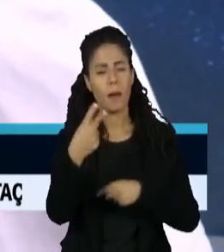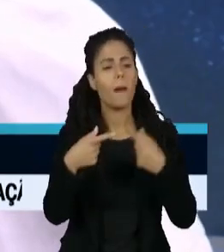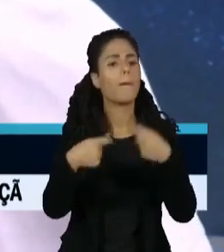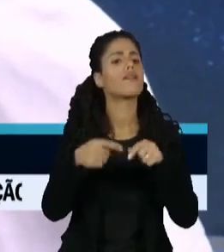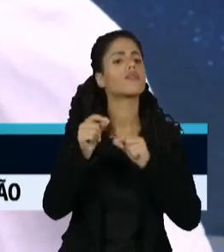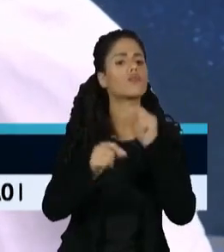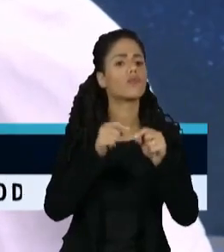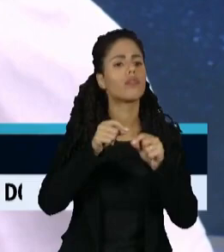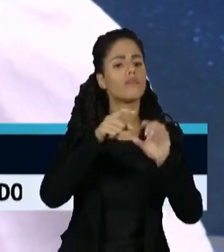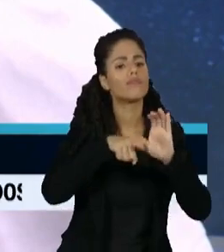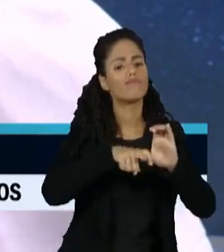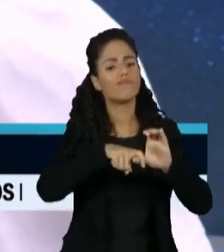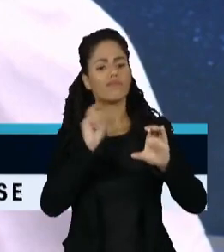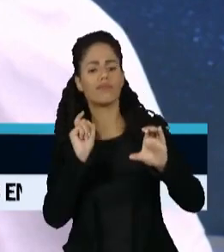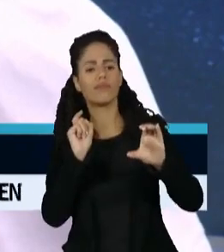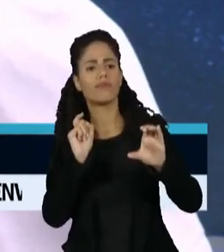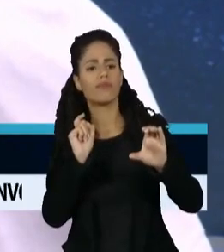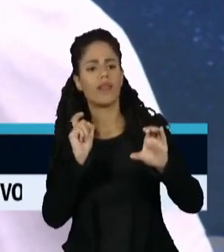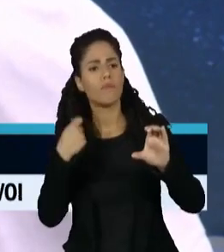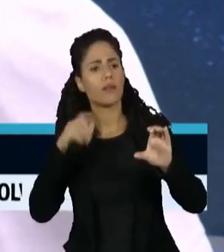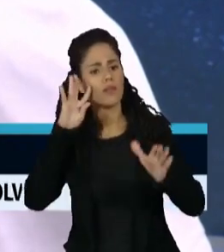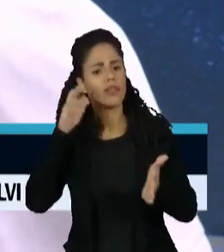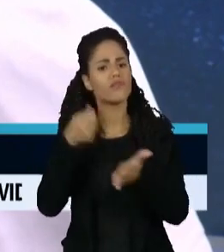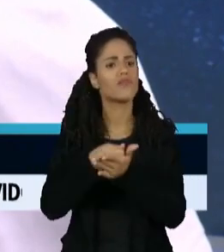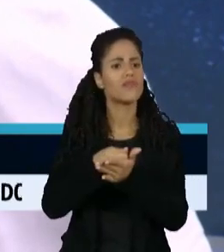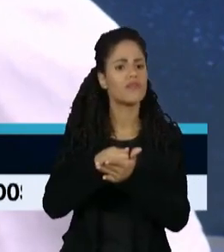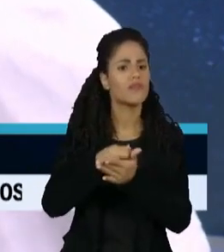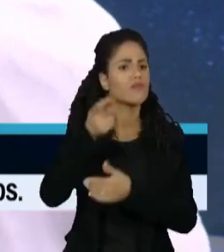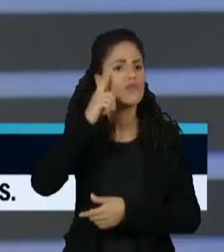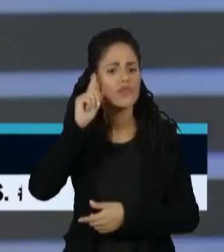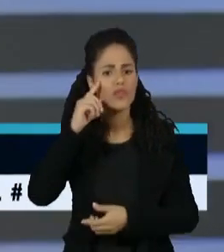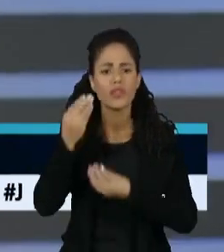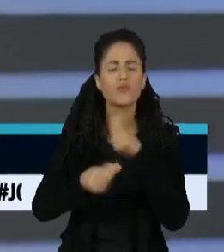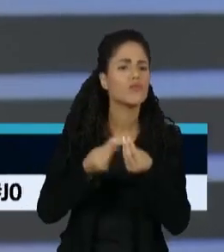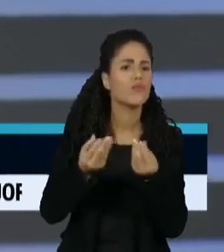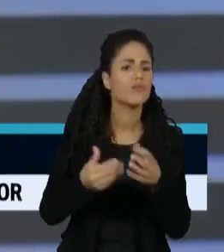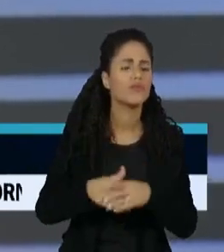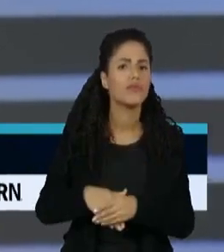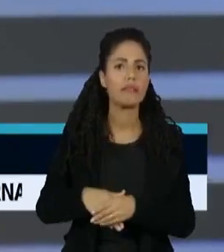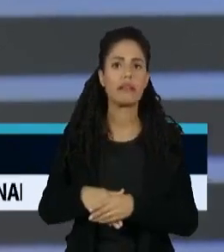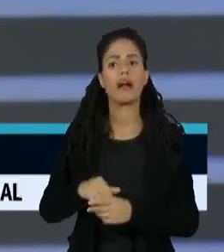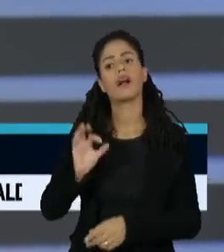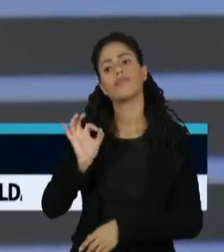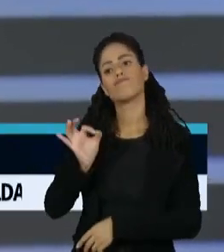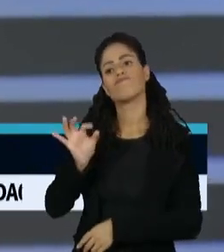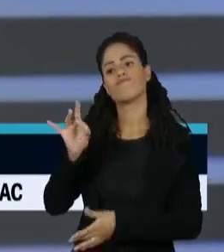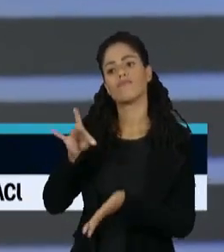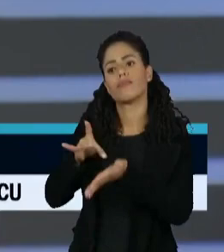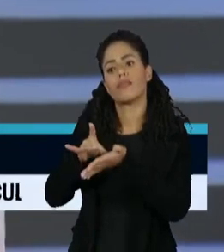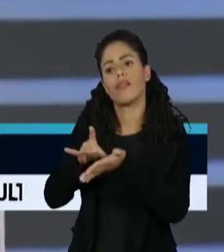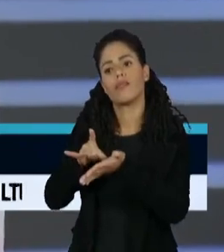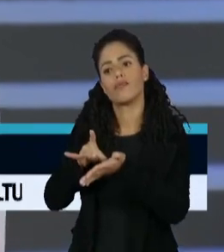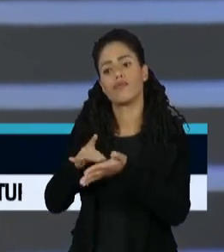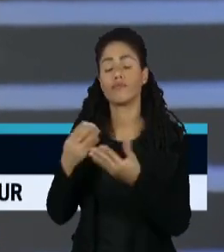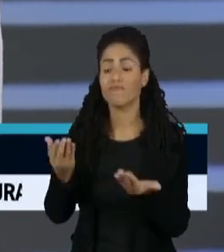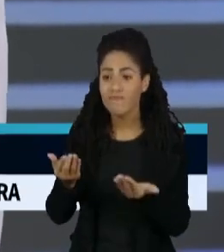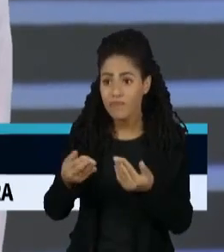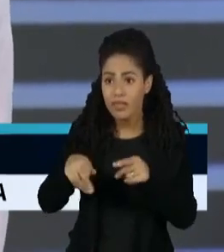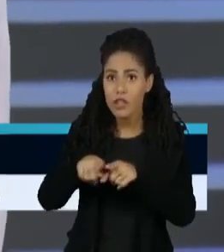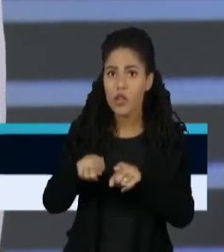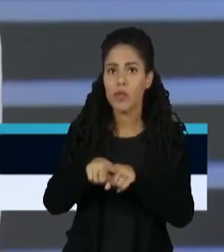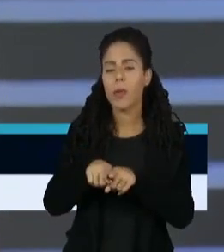mais independência, né, para tocar as pautas do dia a dia? Sem dúvida, e inclusive, assim,